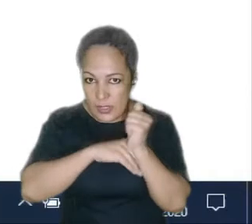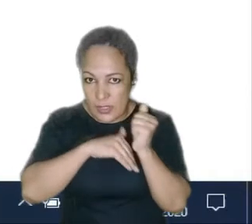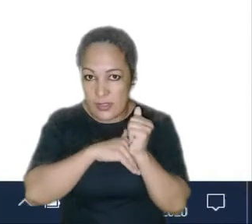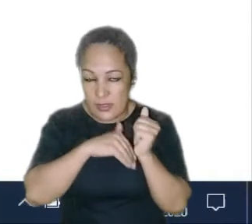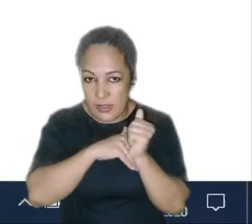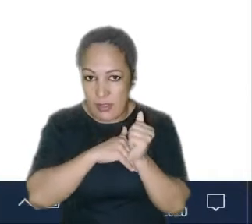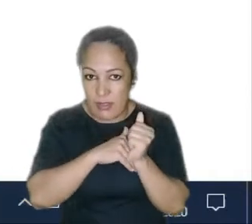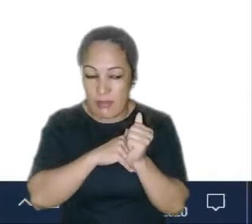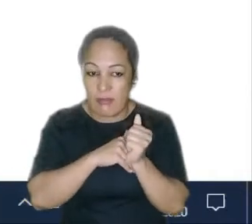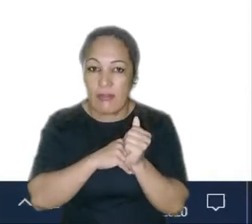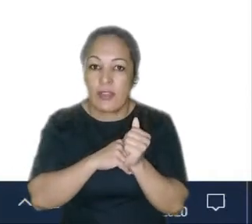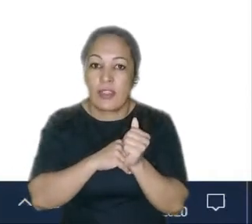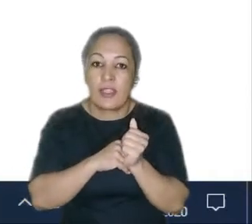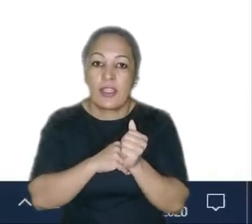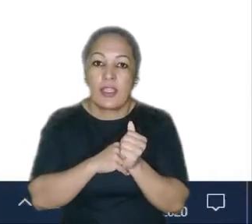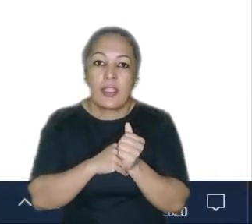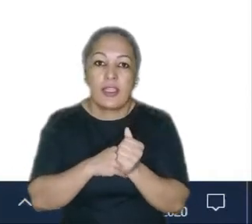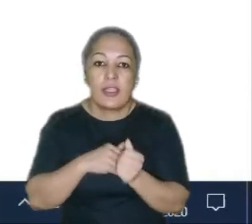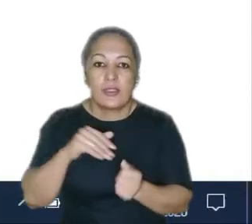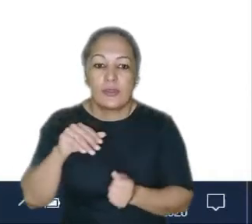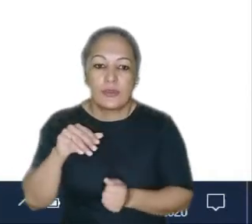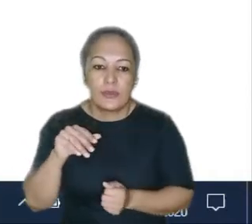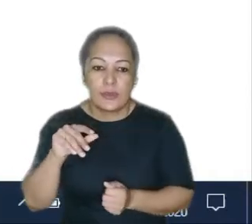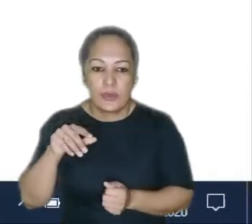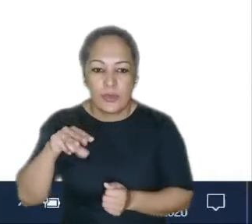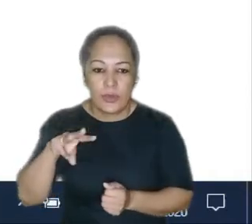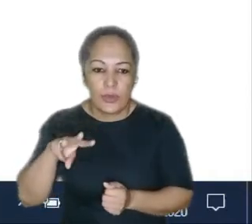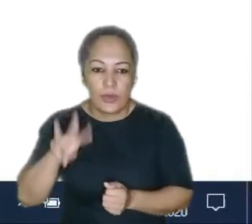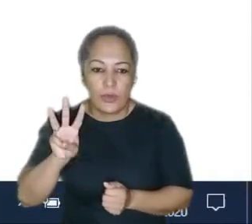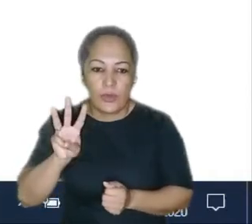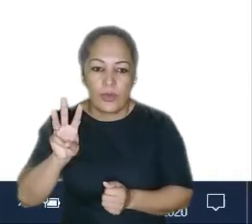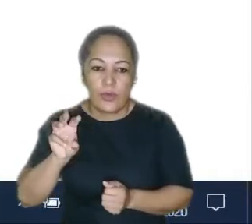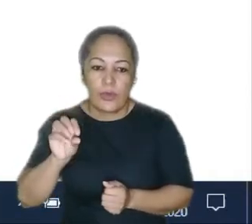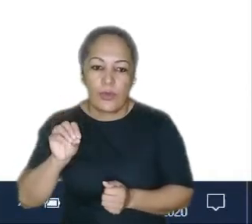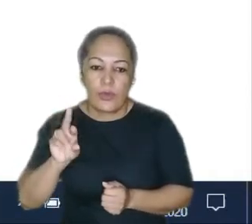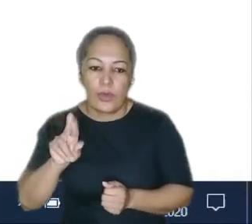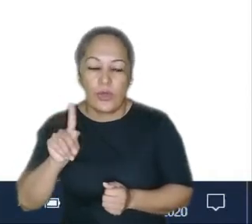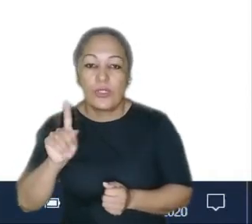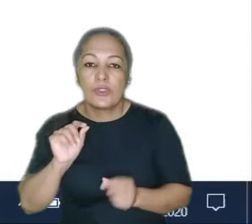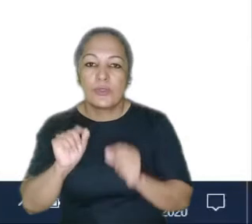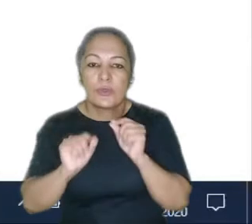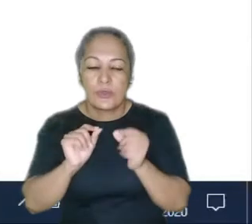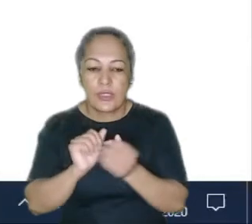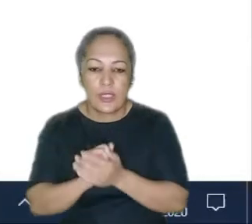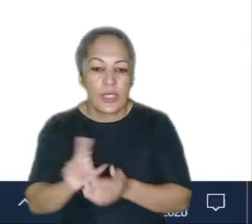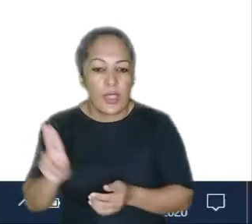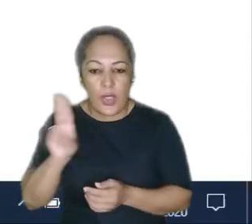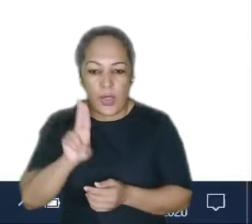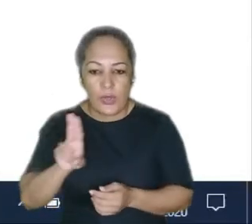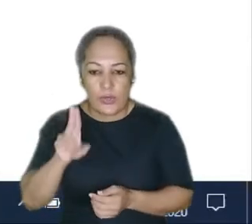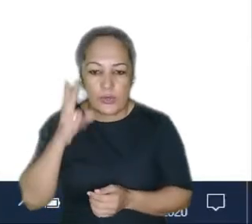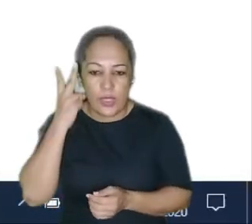do root. O root é esse cara aqui, ó, ROT. É o usuário padrão do